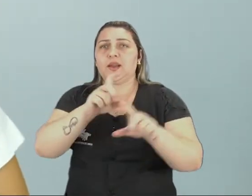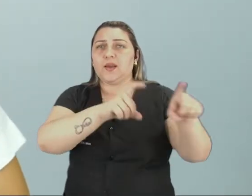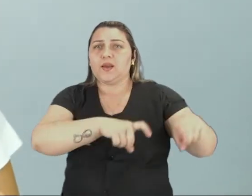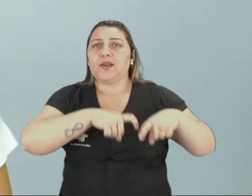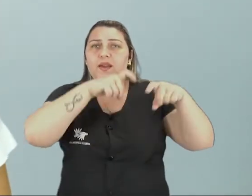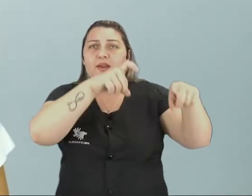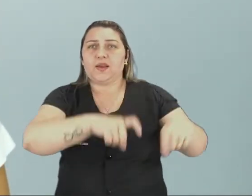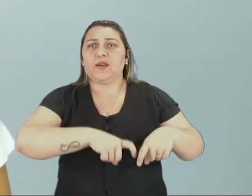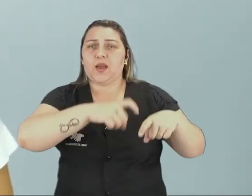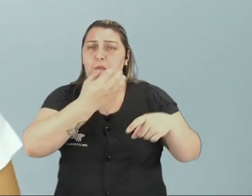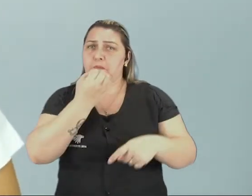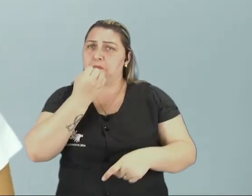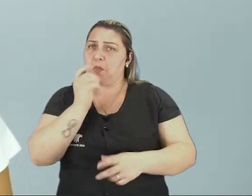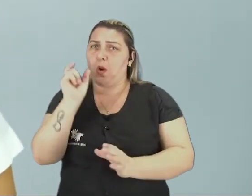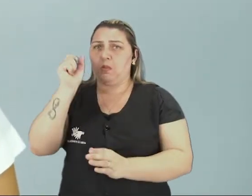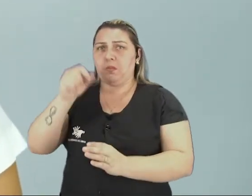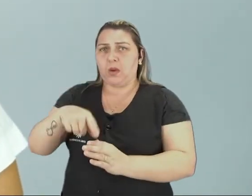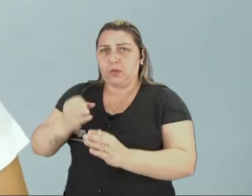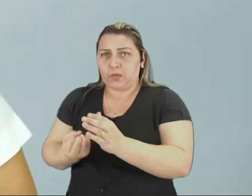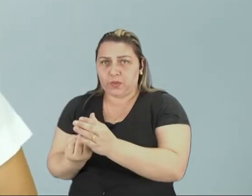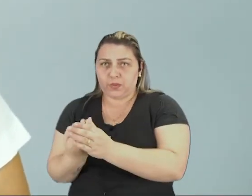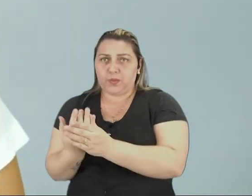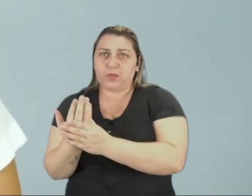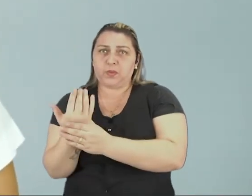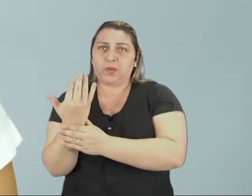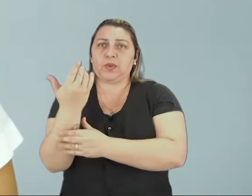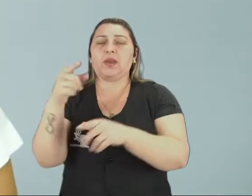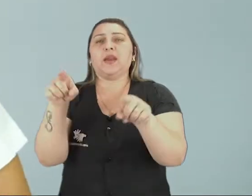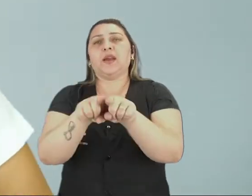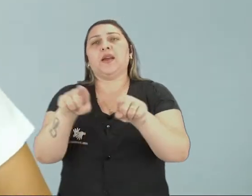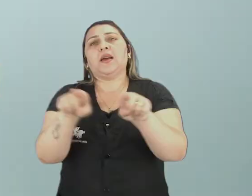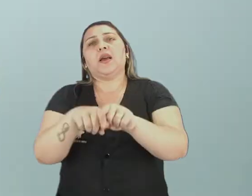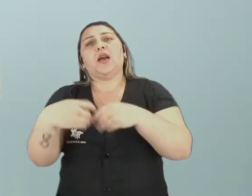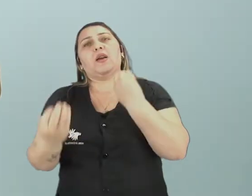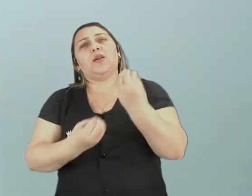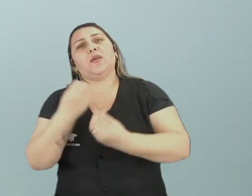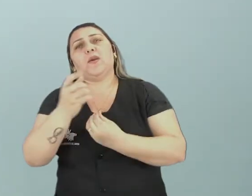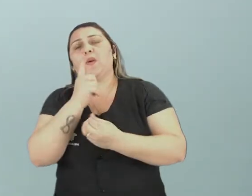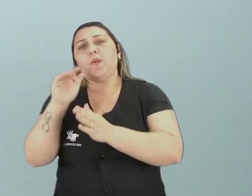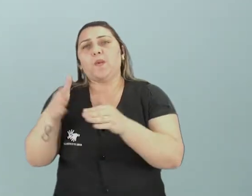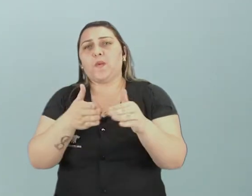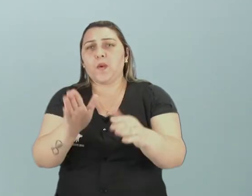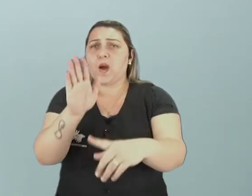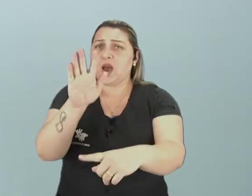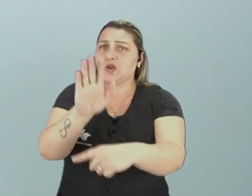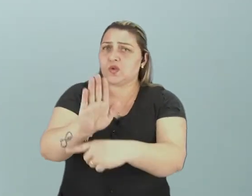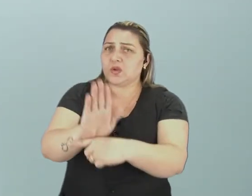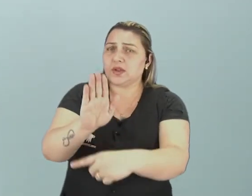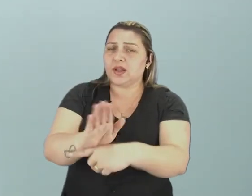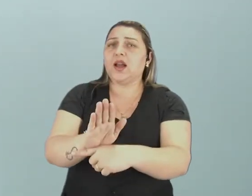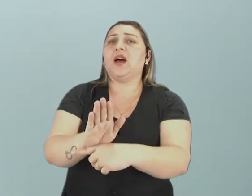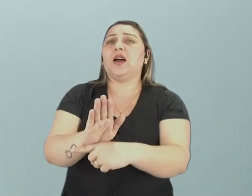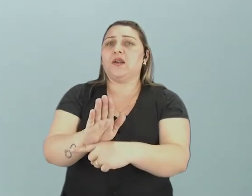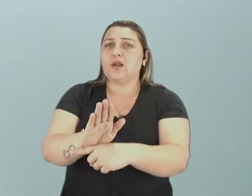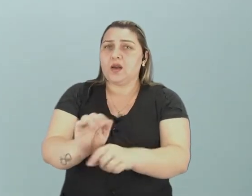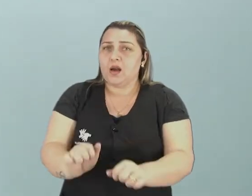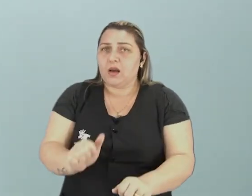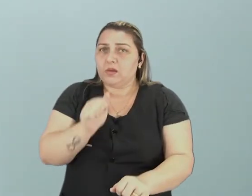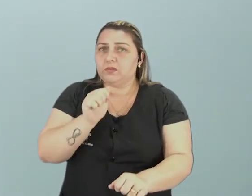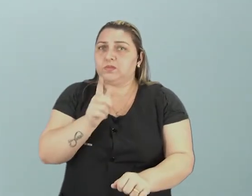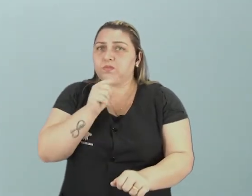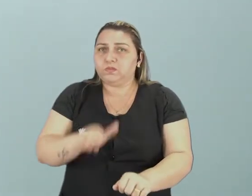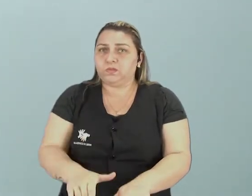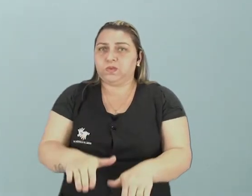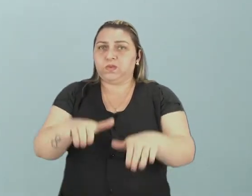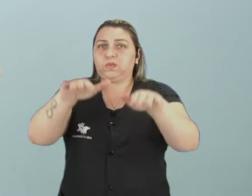agricultura fértil, devido também à forma em que o rio contribuía com as suas enchentes